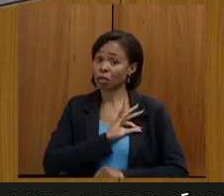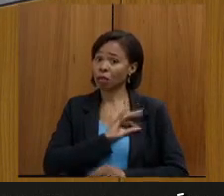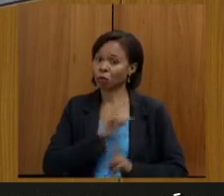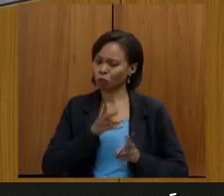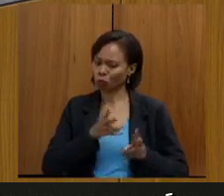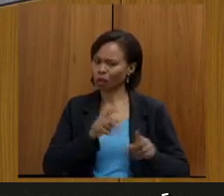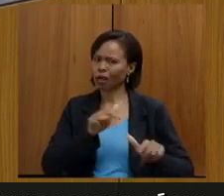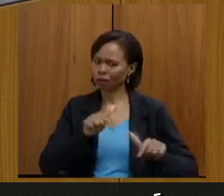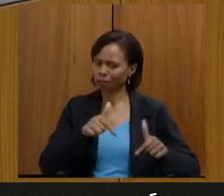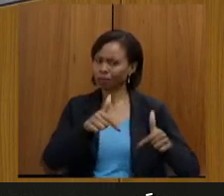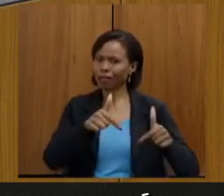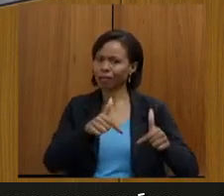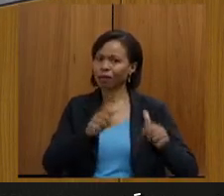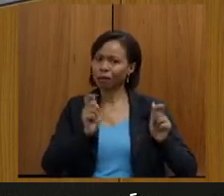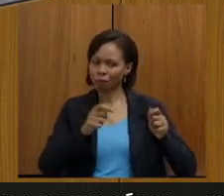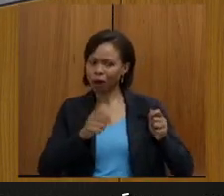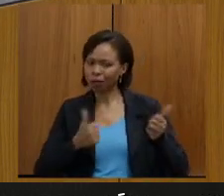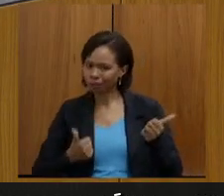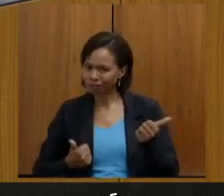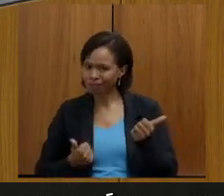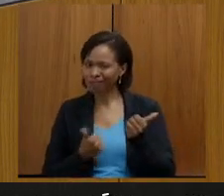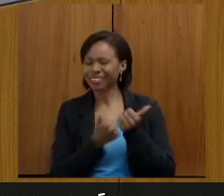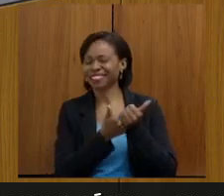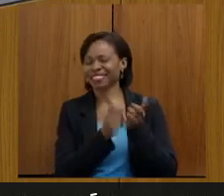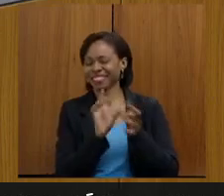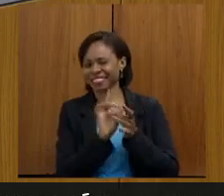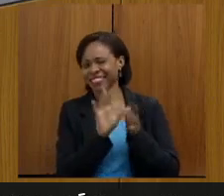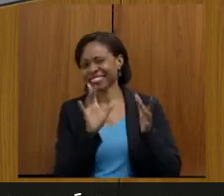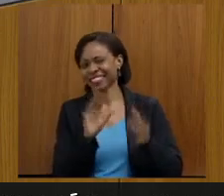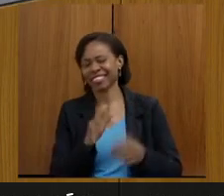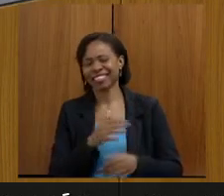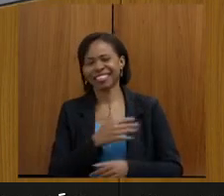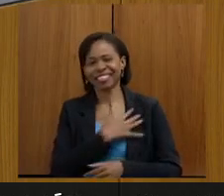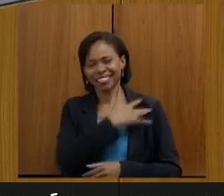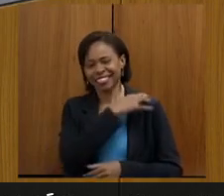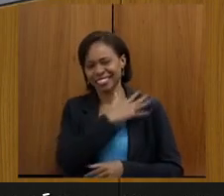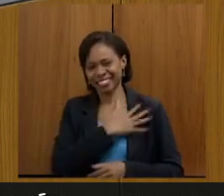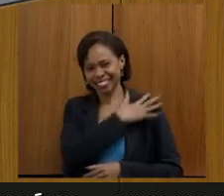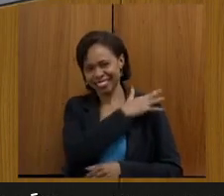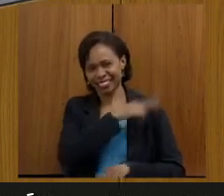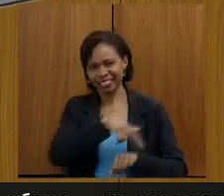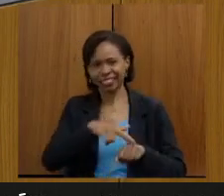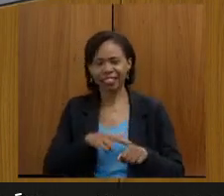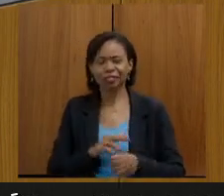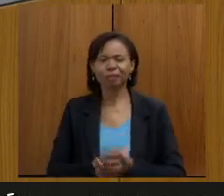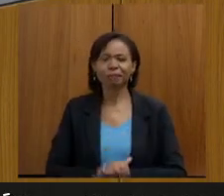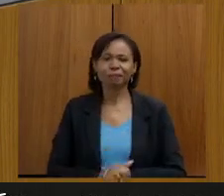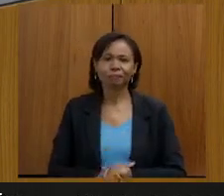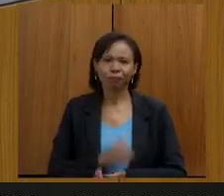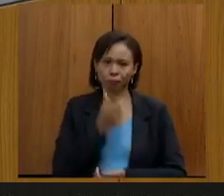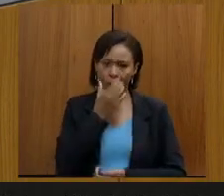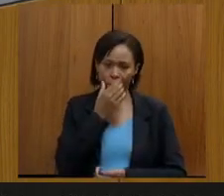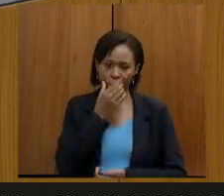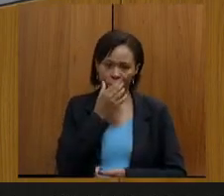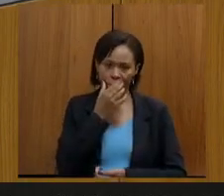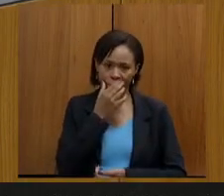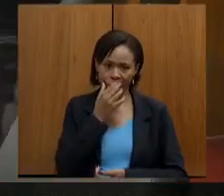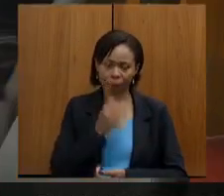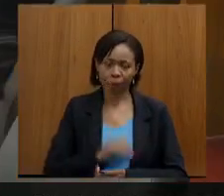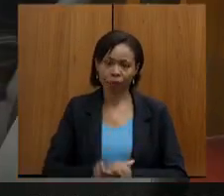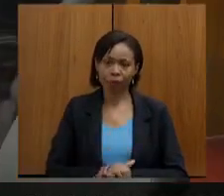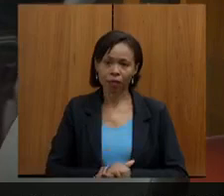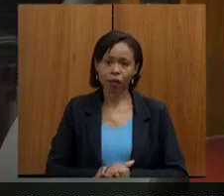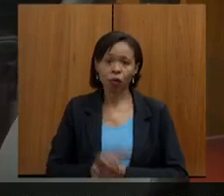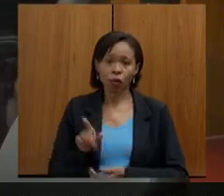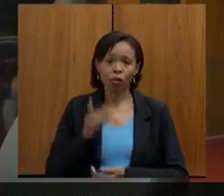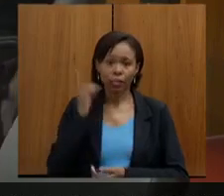quanto conosco Rodrigues máscara né Rodrigo por favor essas duas questões de fato de um lei Oi Gil Pereira pediu que a